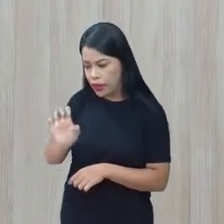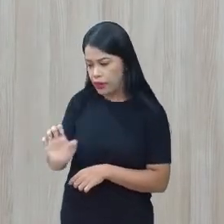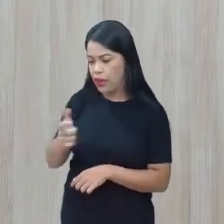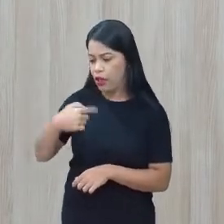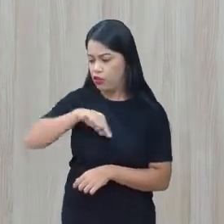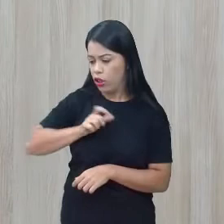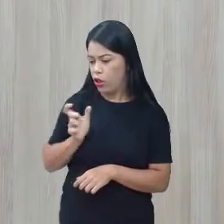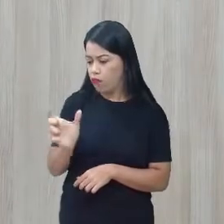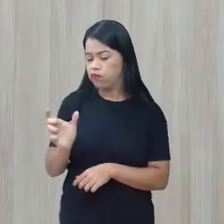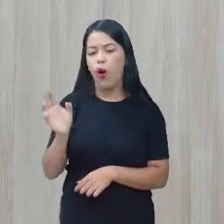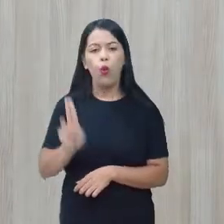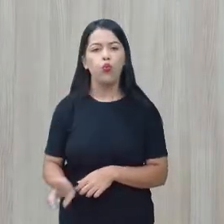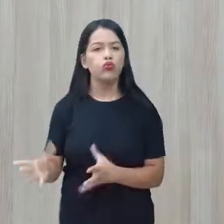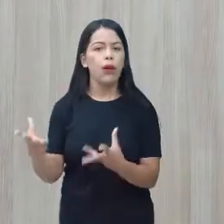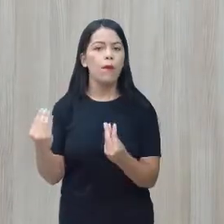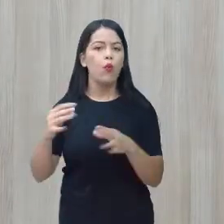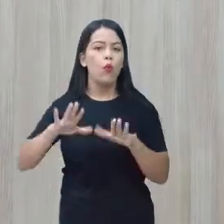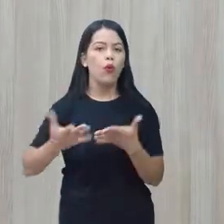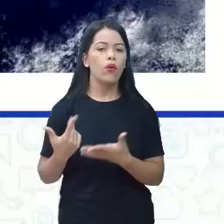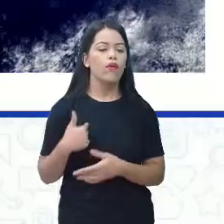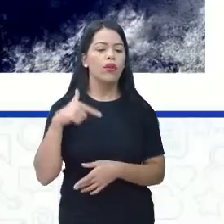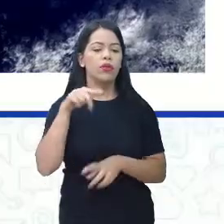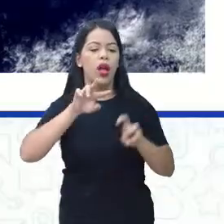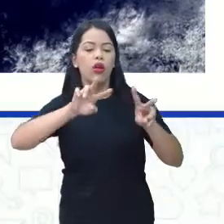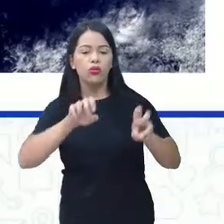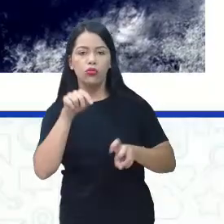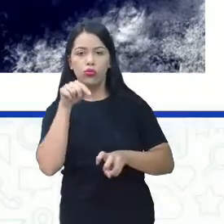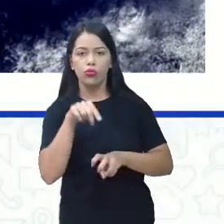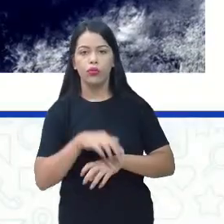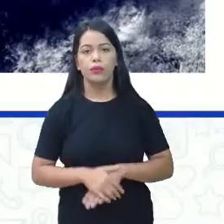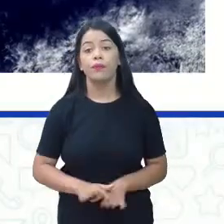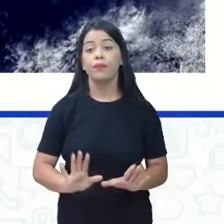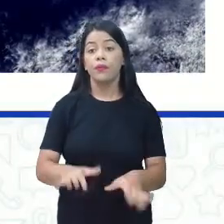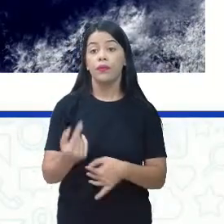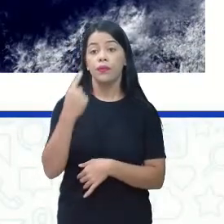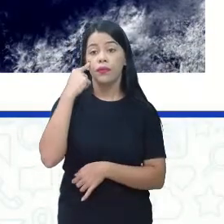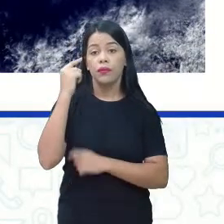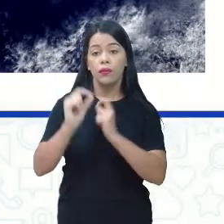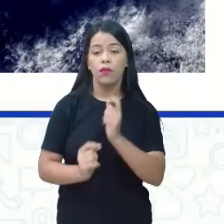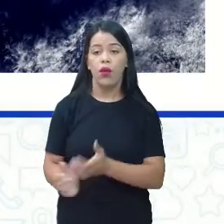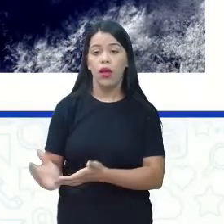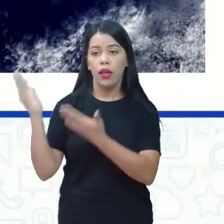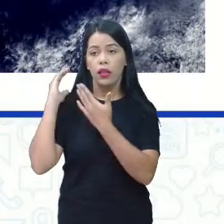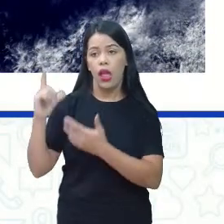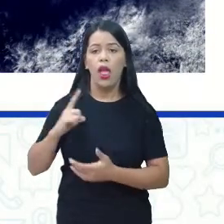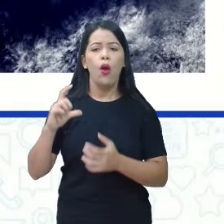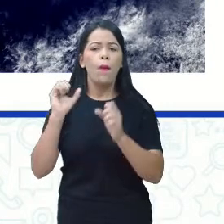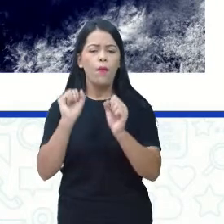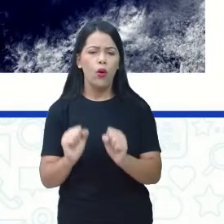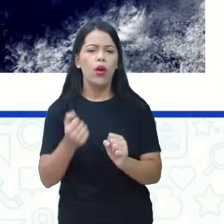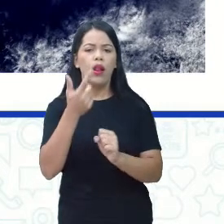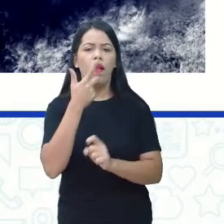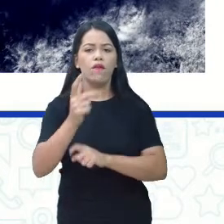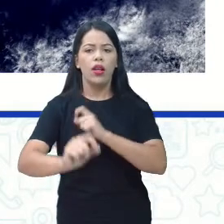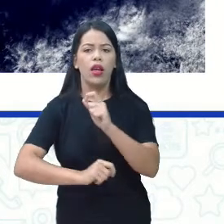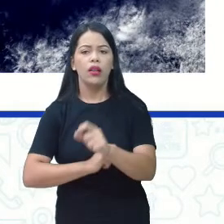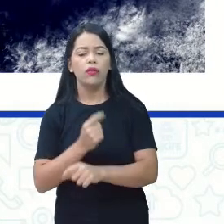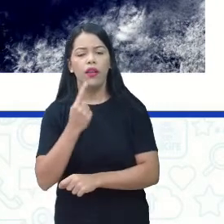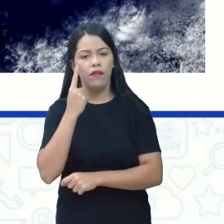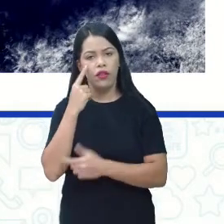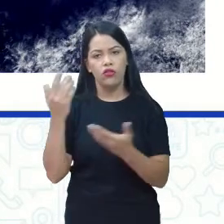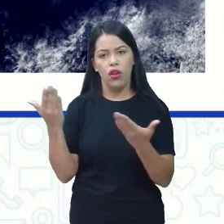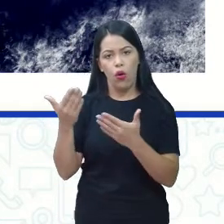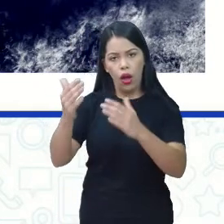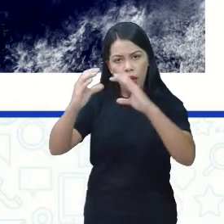né? Então, eu trouxe ali o número inicialmente, ali em cima, mas eu poderia ter dito, né, como está a informação